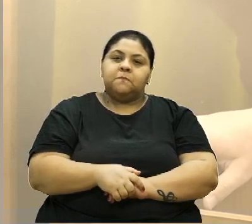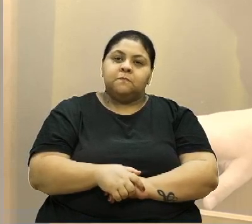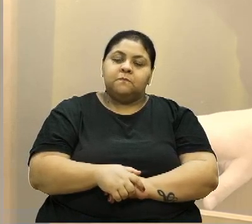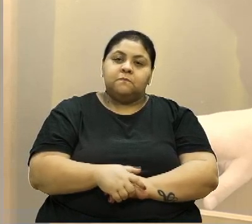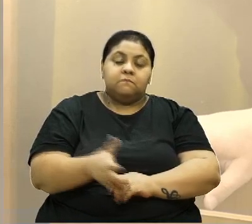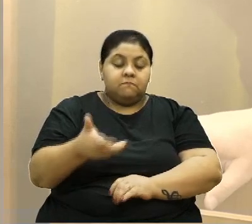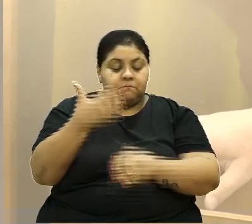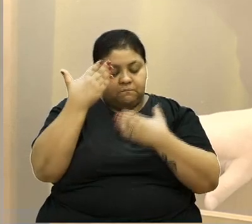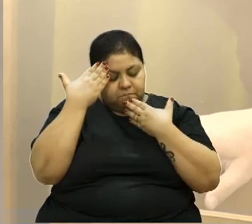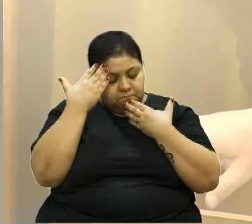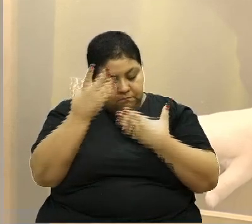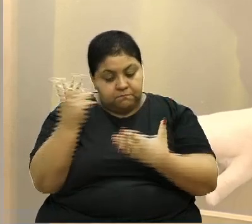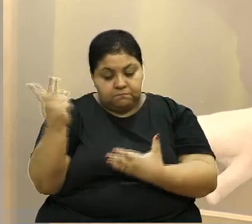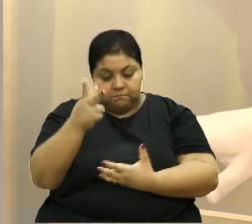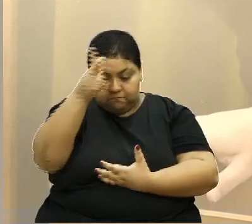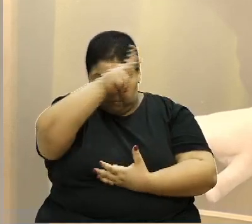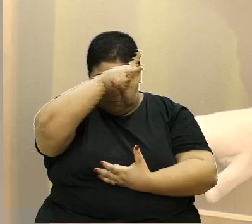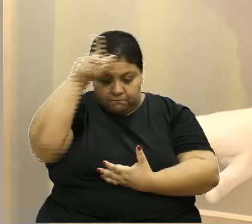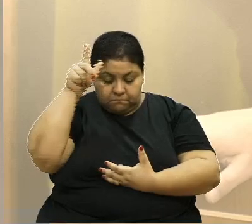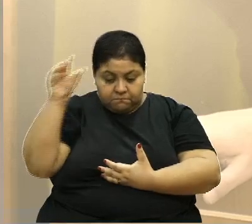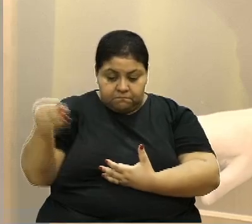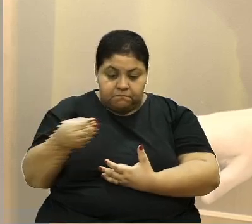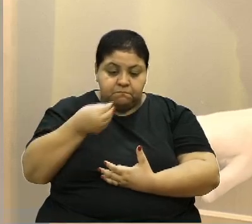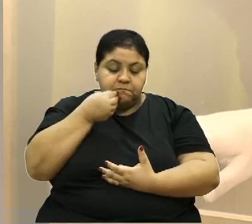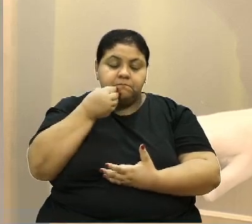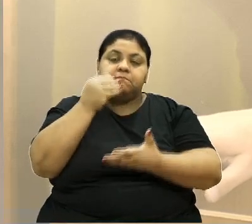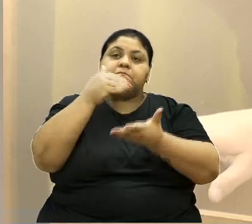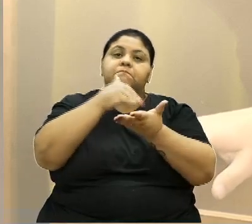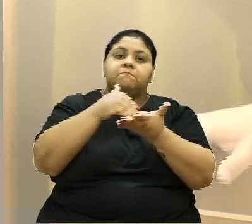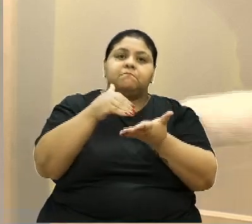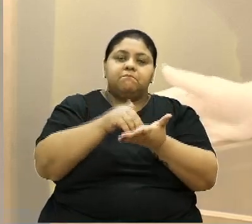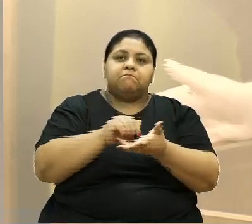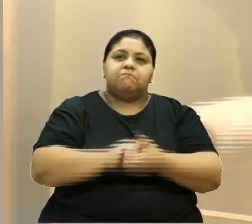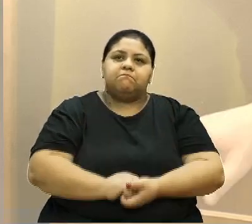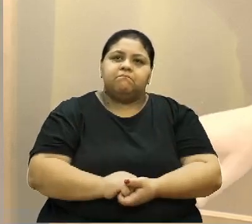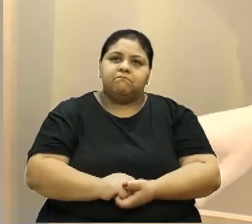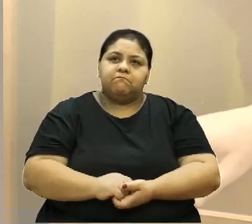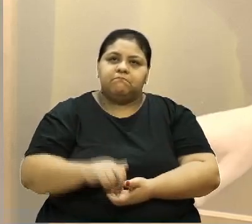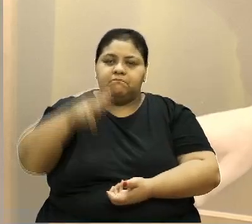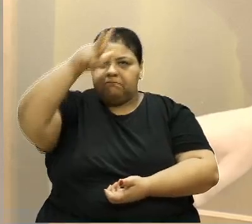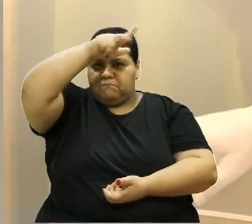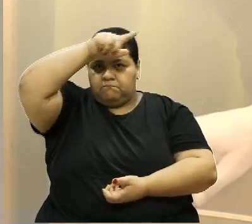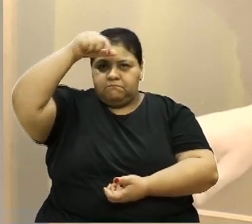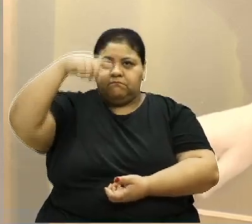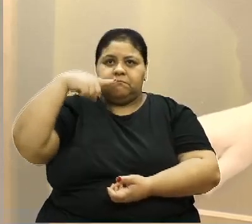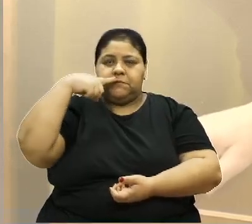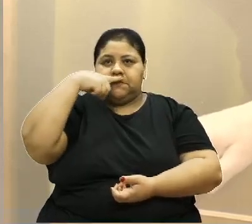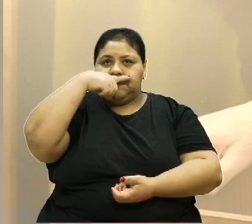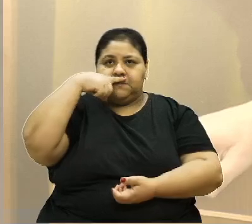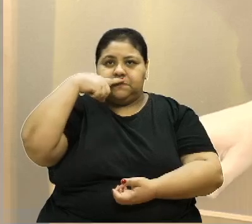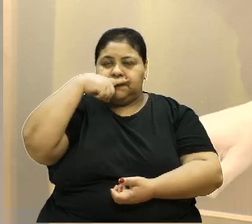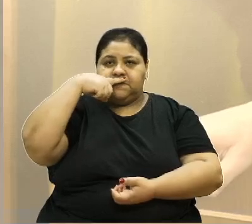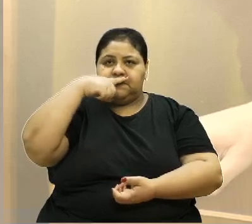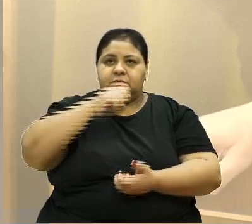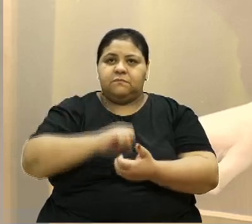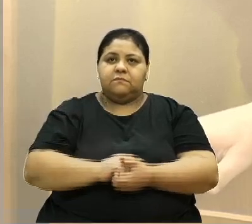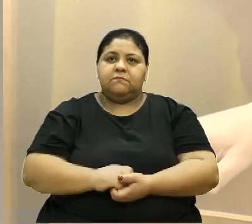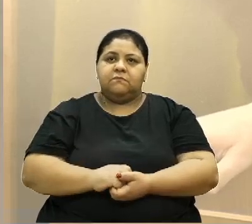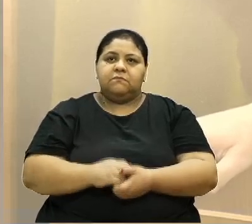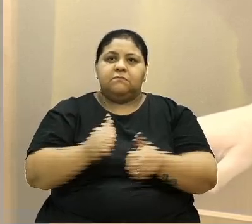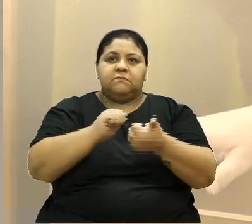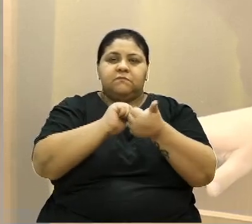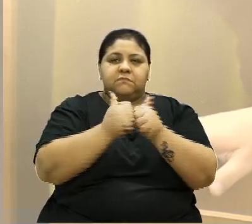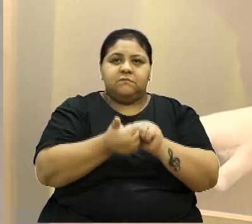Quero agradecer também os dois prefeitos que me deram a oportunidade de ser secretário. O prefeito Sartori, fui seu secretário de esporte por